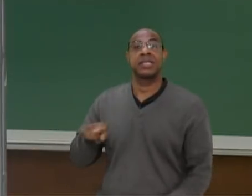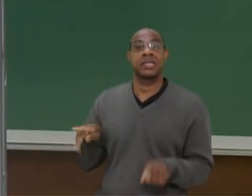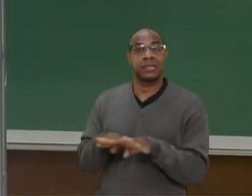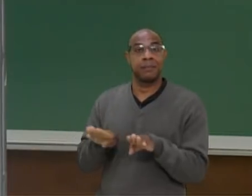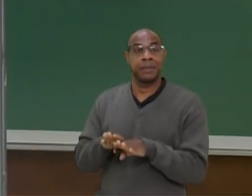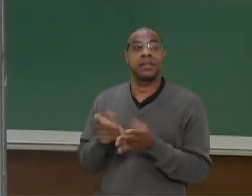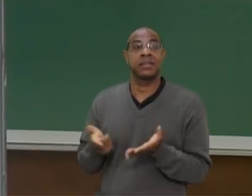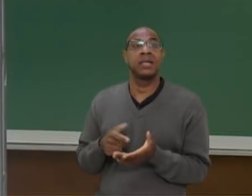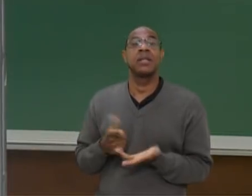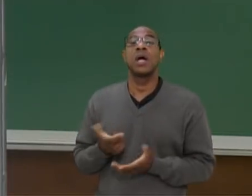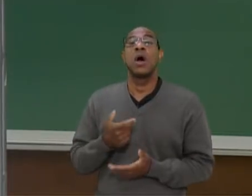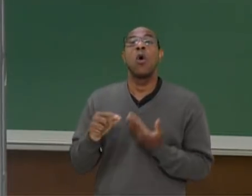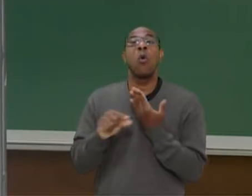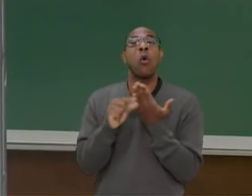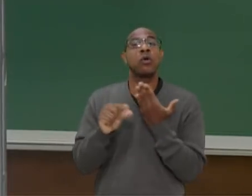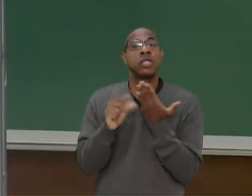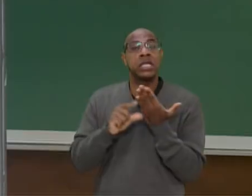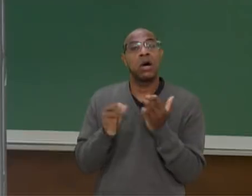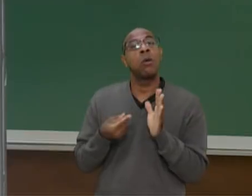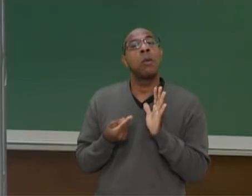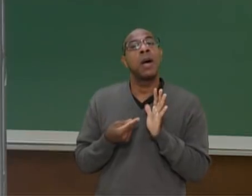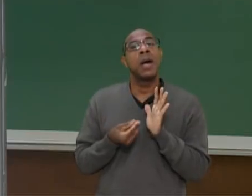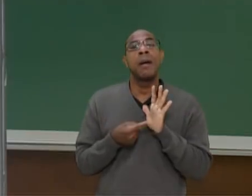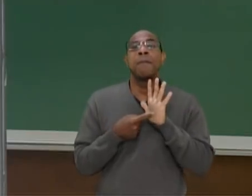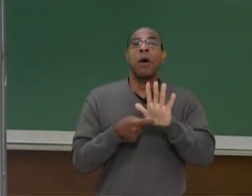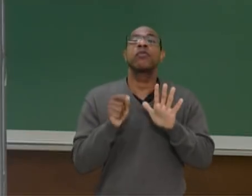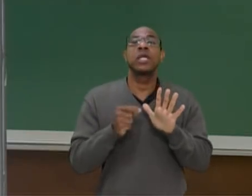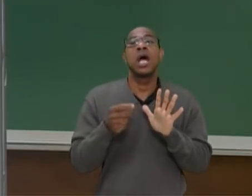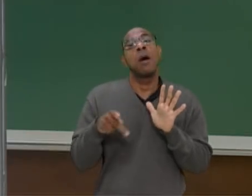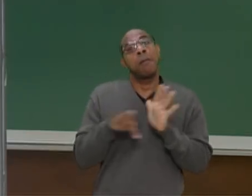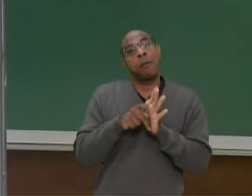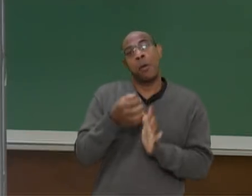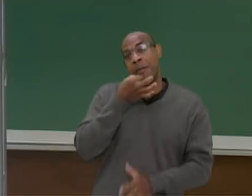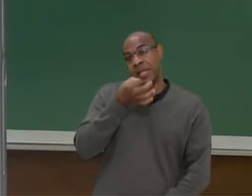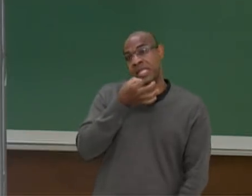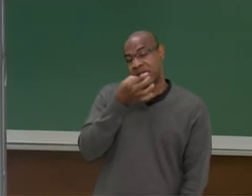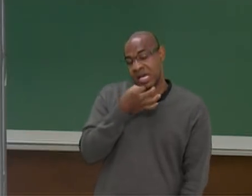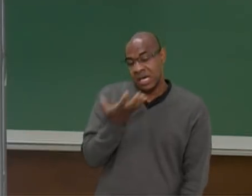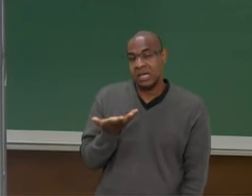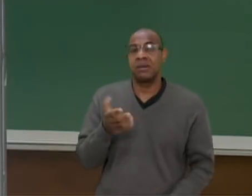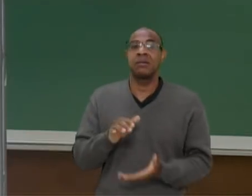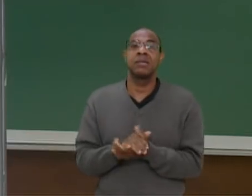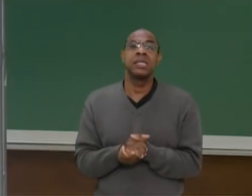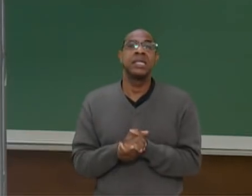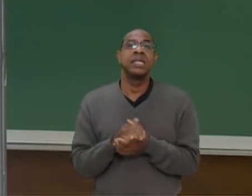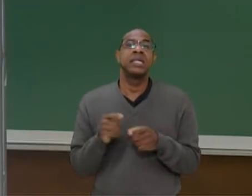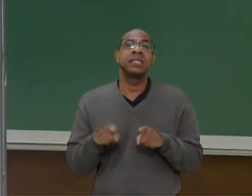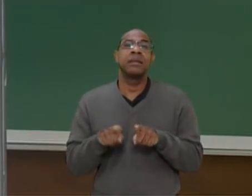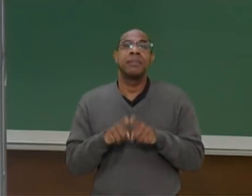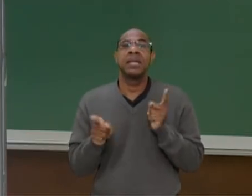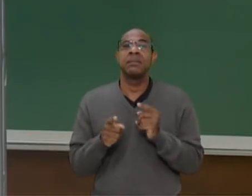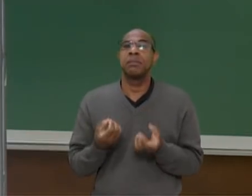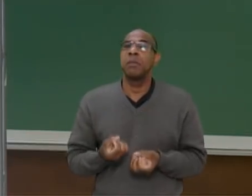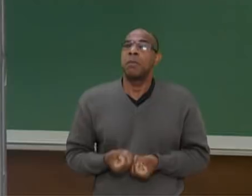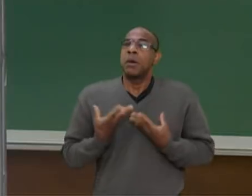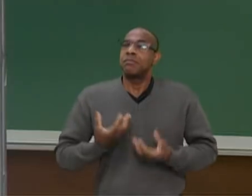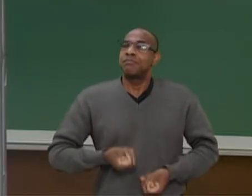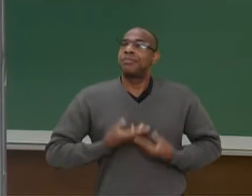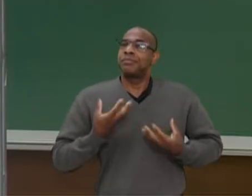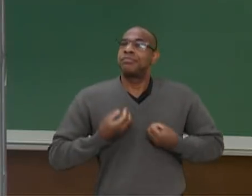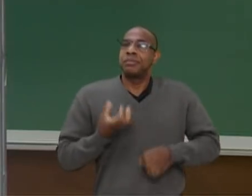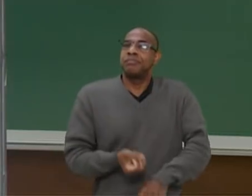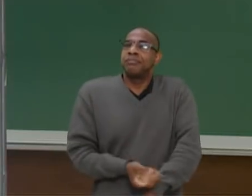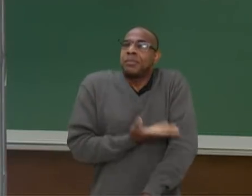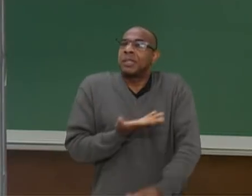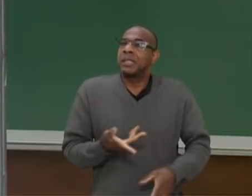o autor, ele coloca a sua opinião e às vezes aparece ali um detalhe da sua emoção, né?